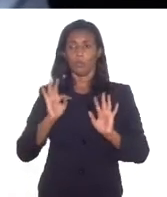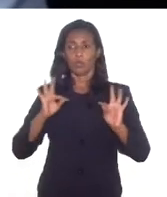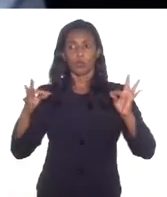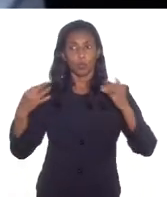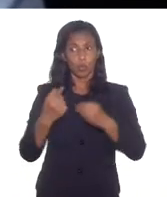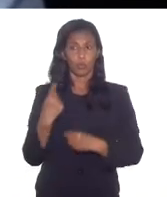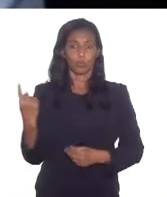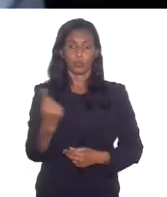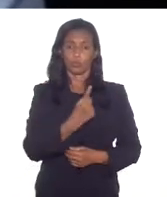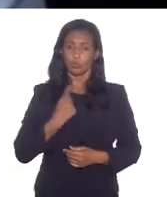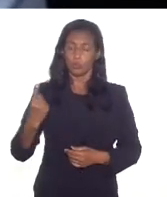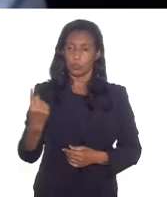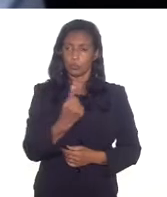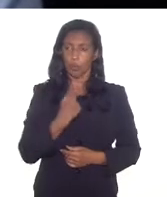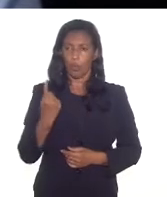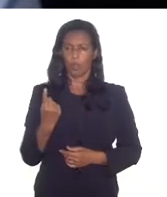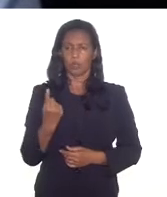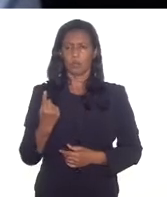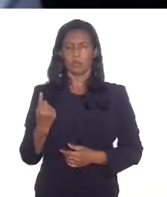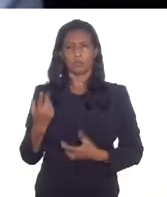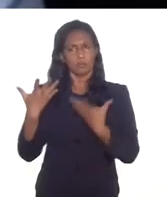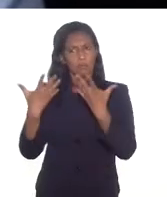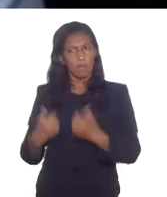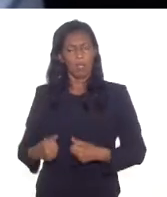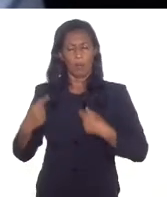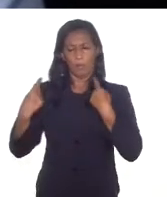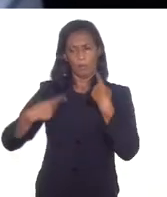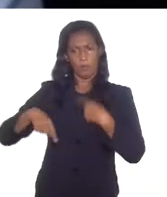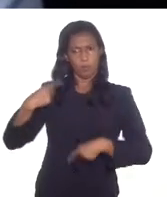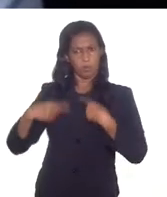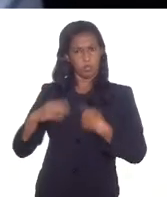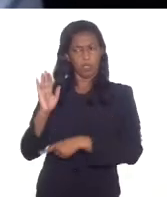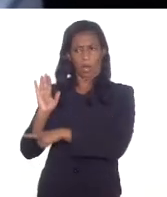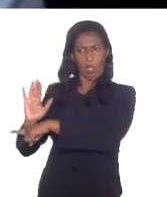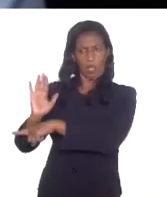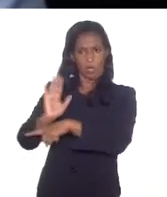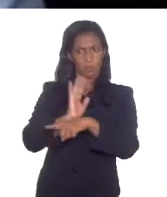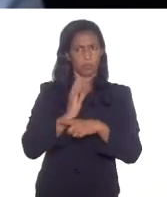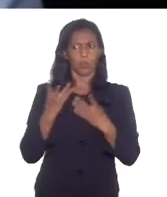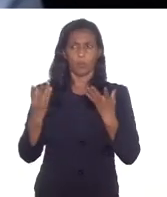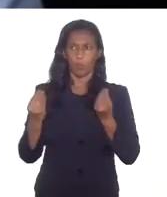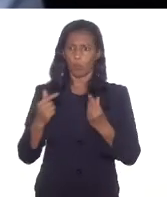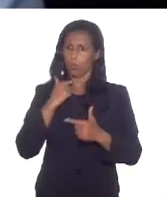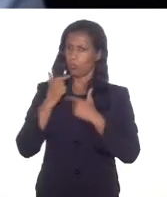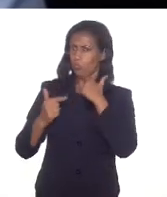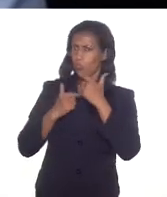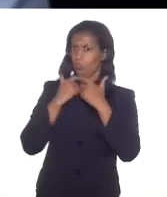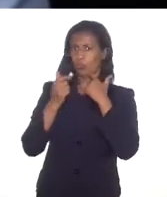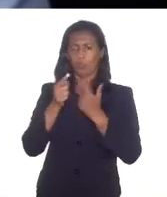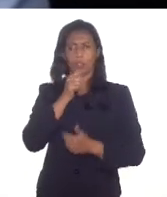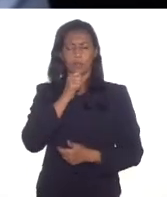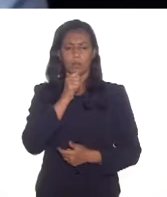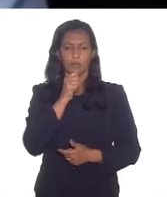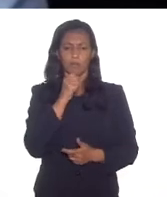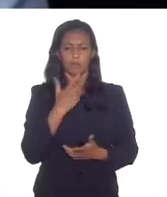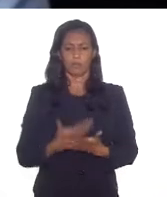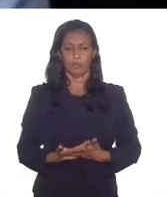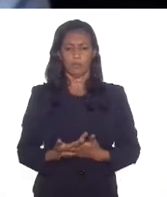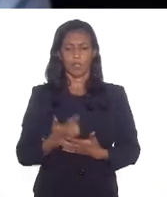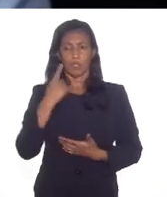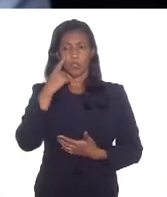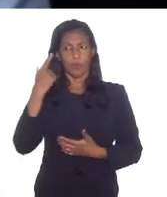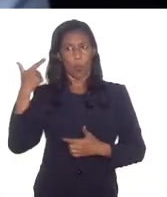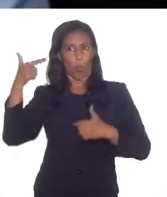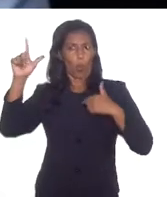todos nós somos favoráveis às polícias e ajudamos muito, não tenha dúvida. Né? Óbvio que os outros que